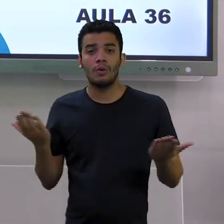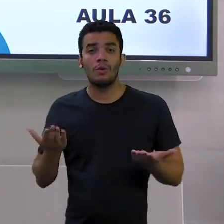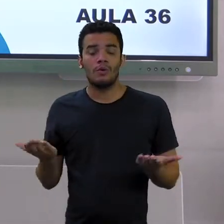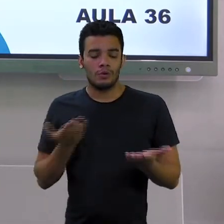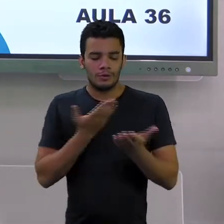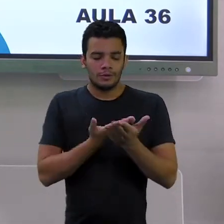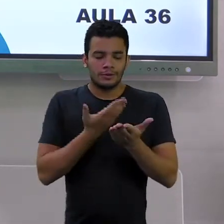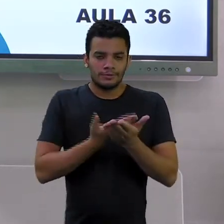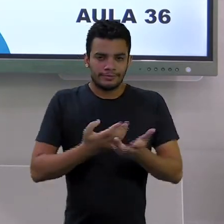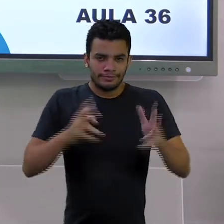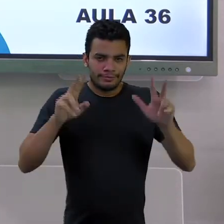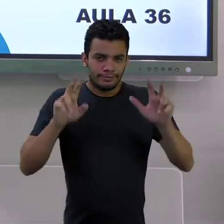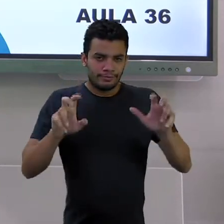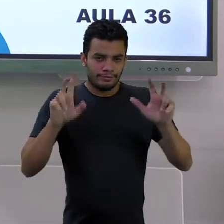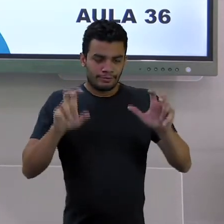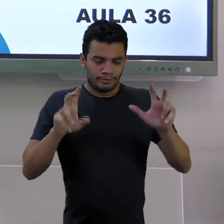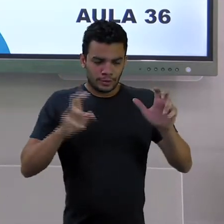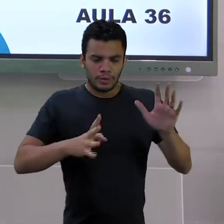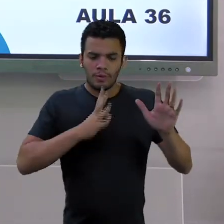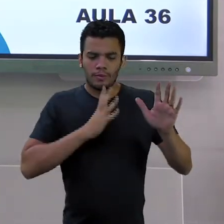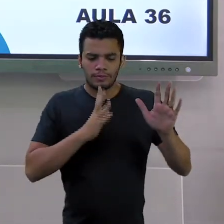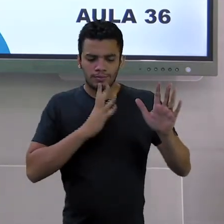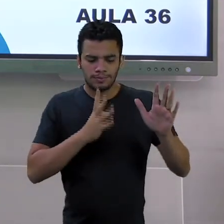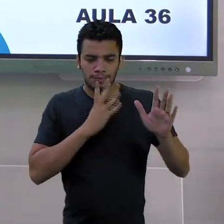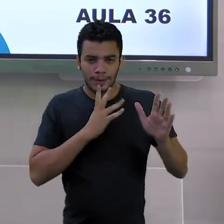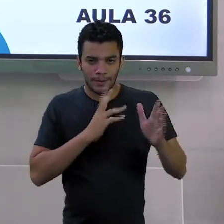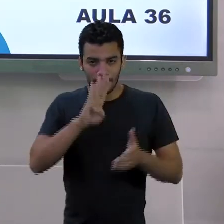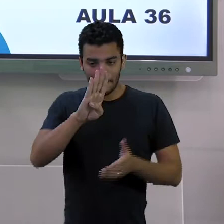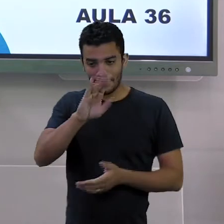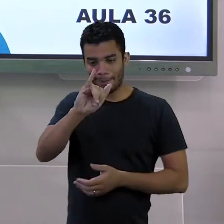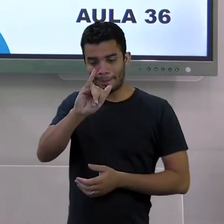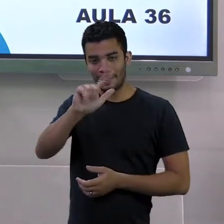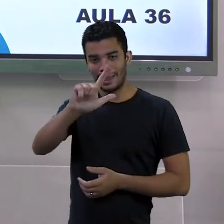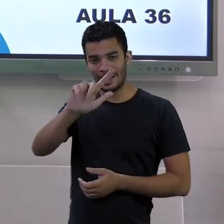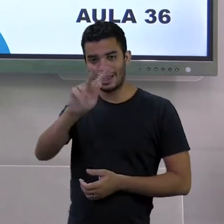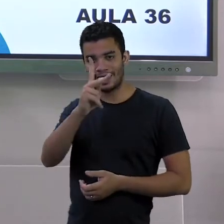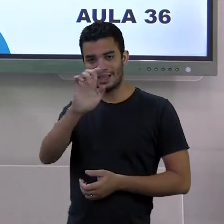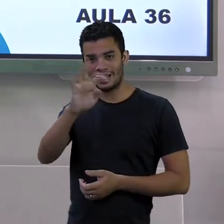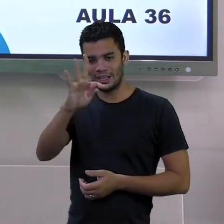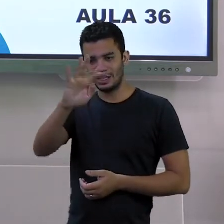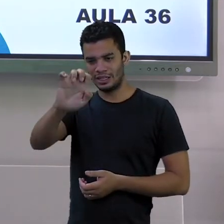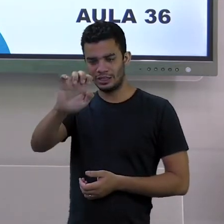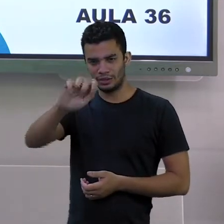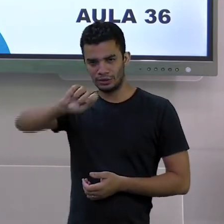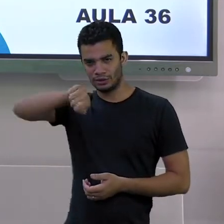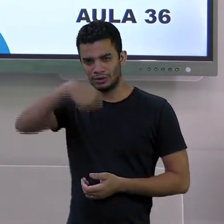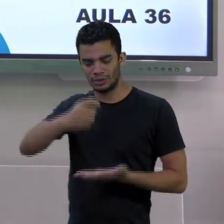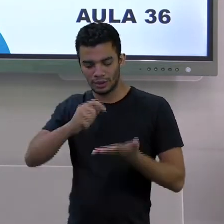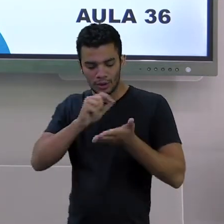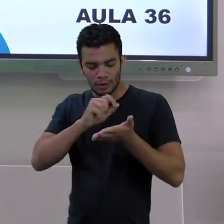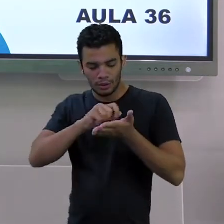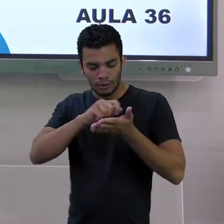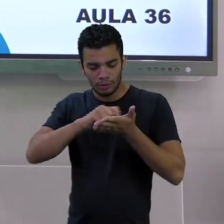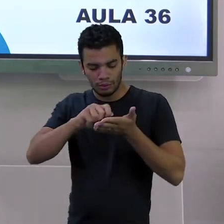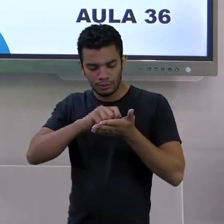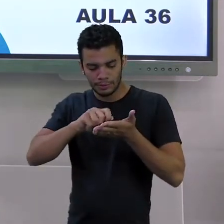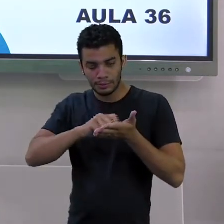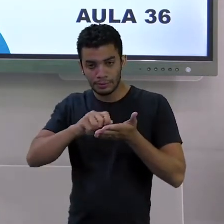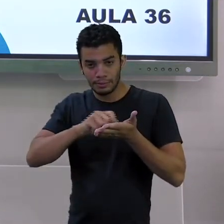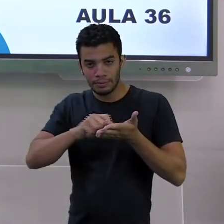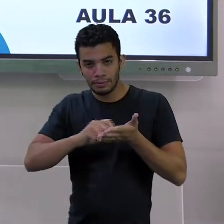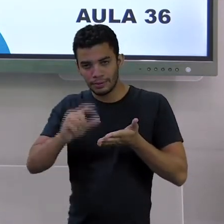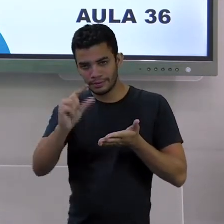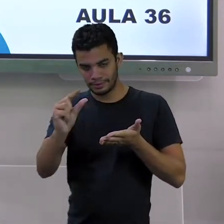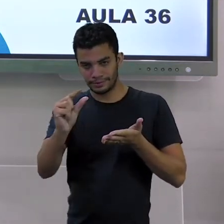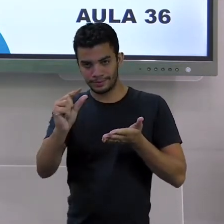bilhetes. Sim, sobre suas características, modo de escrita. Vocês sabiam que os bilhetes são